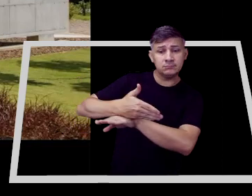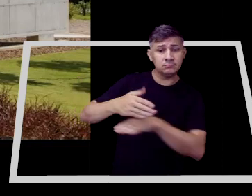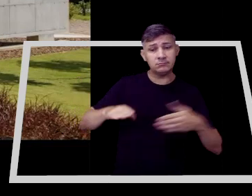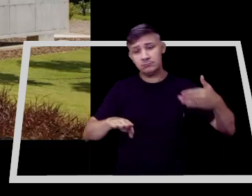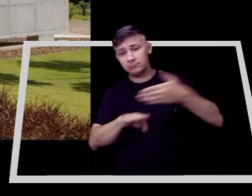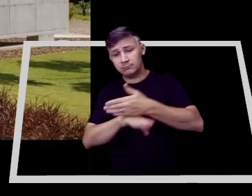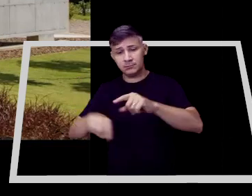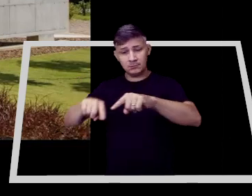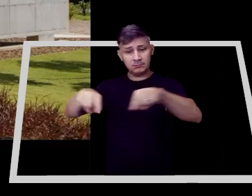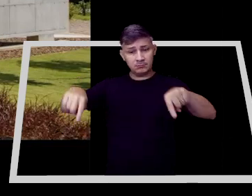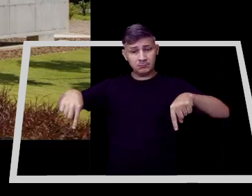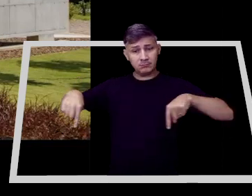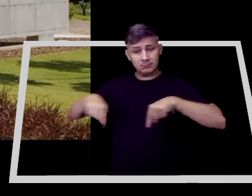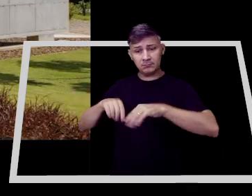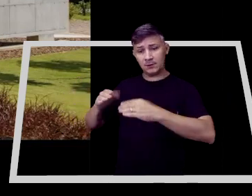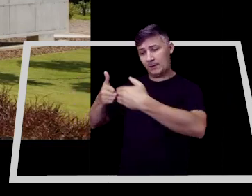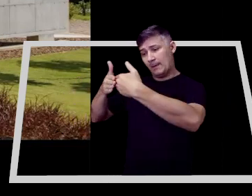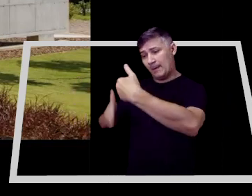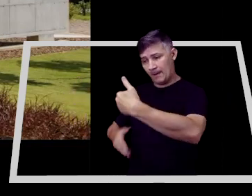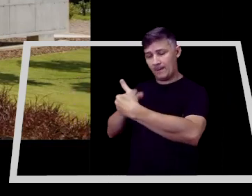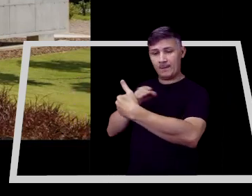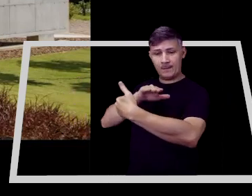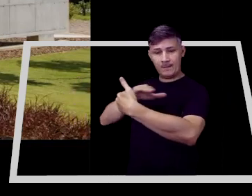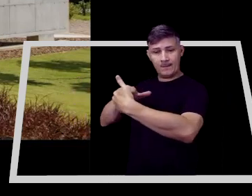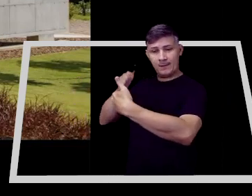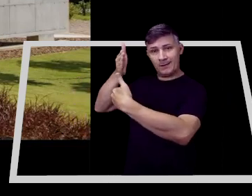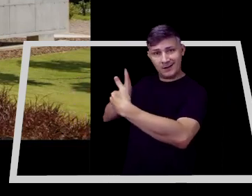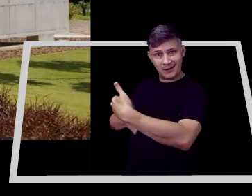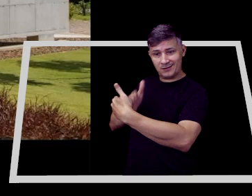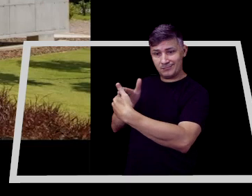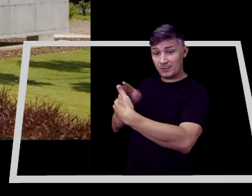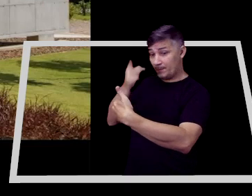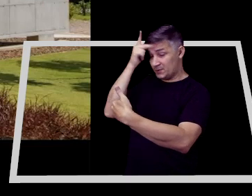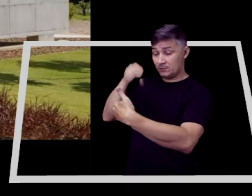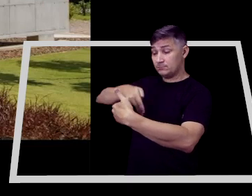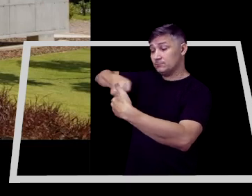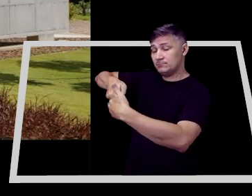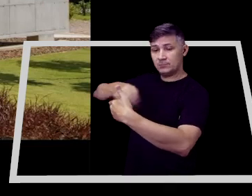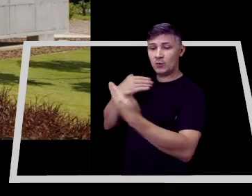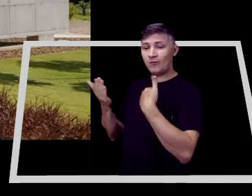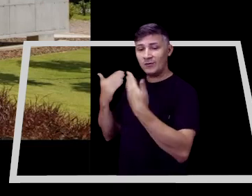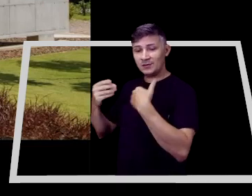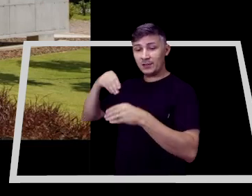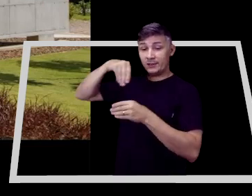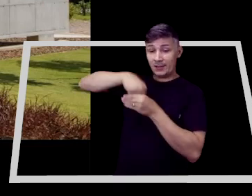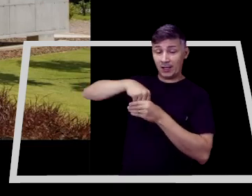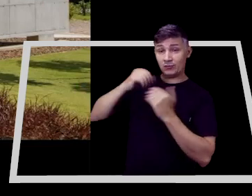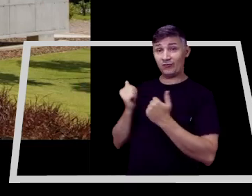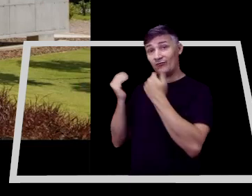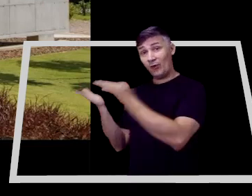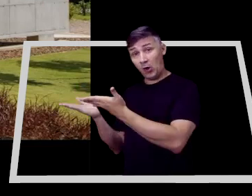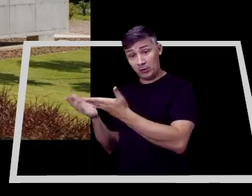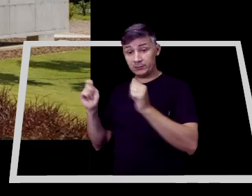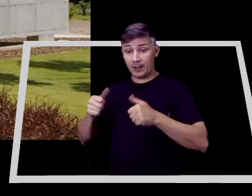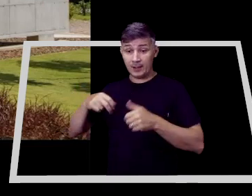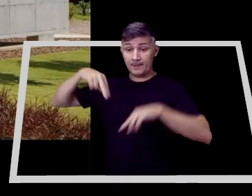borda, que tem uma laje, as pessoas conversarem dentro e fora, enfim, de pé.